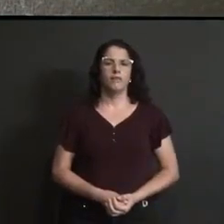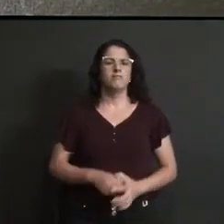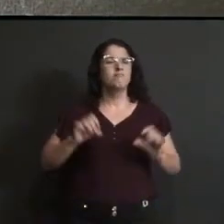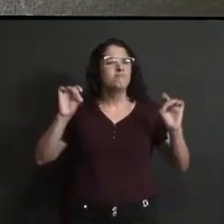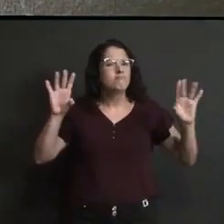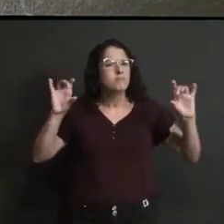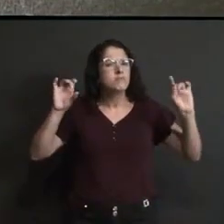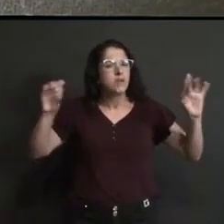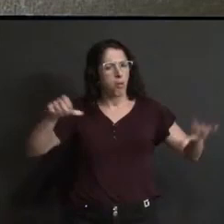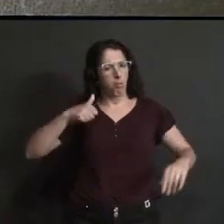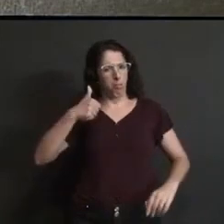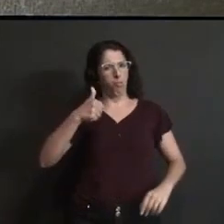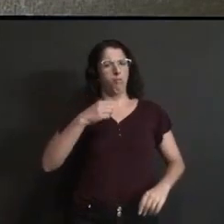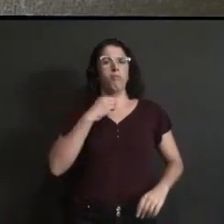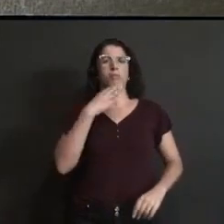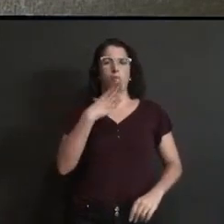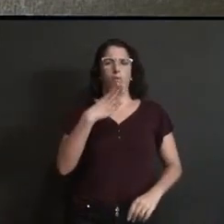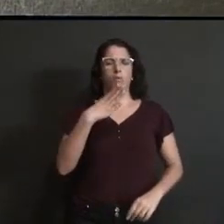Vale a pena.